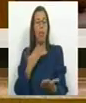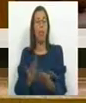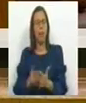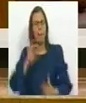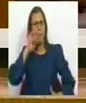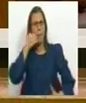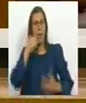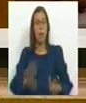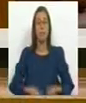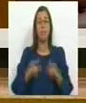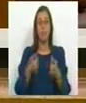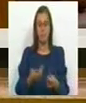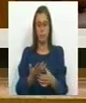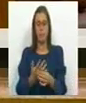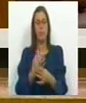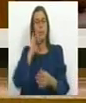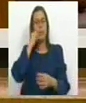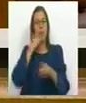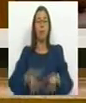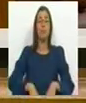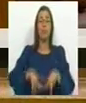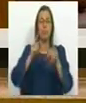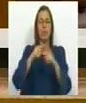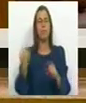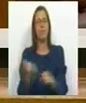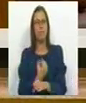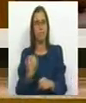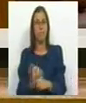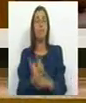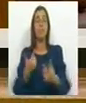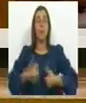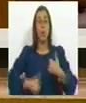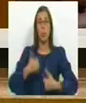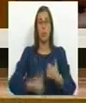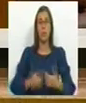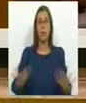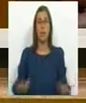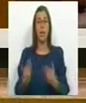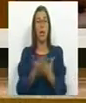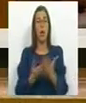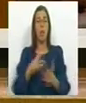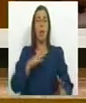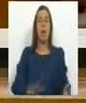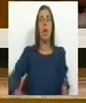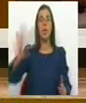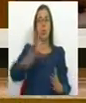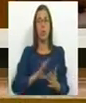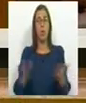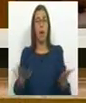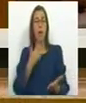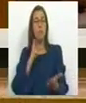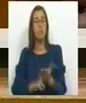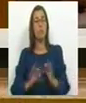que prejudicam o investimento, prejudicam o crescimento, o emprego e a competitividade da economia nacional.